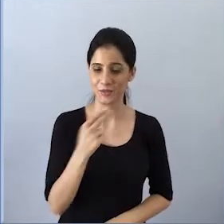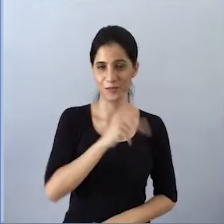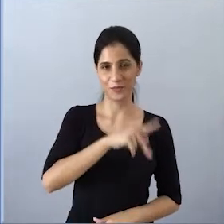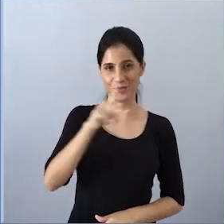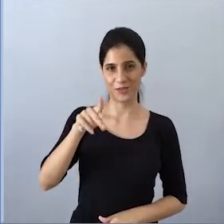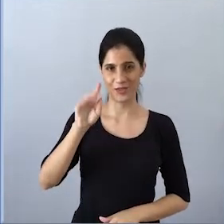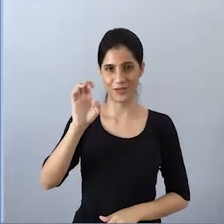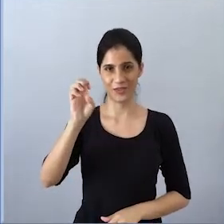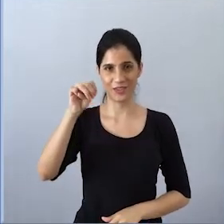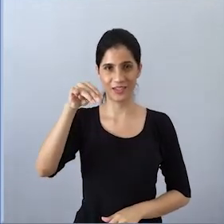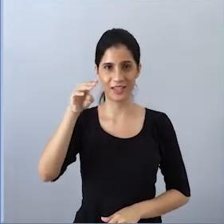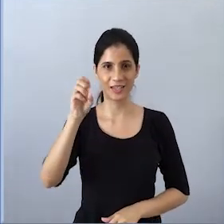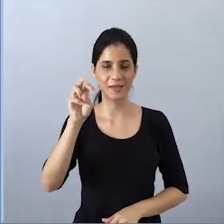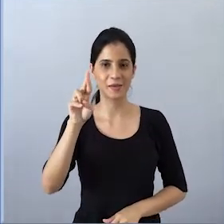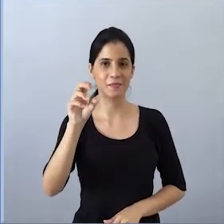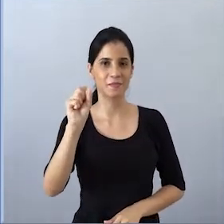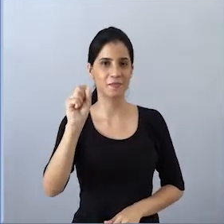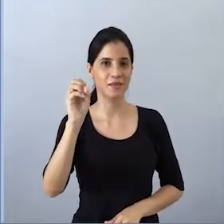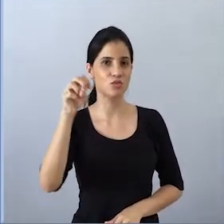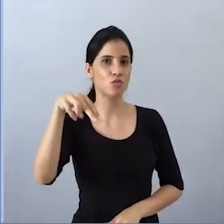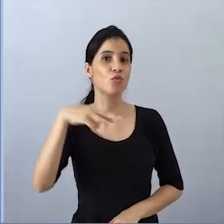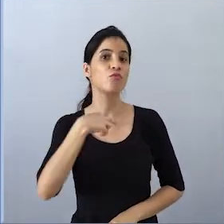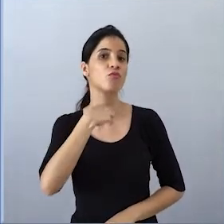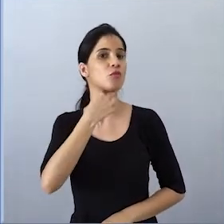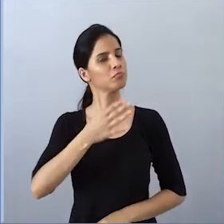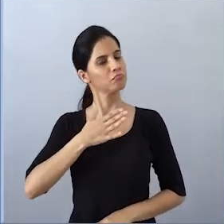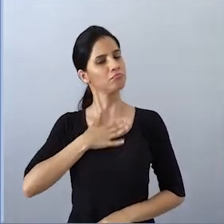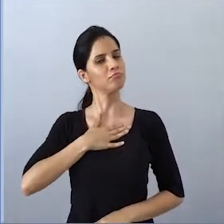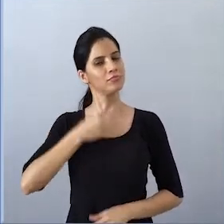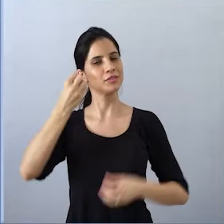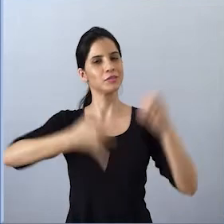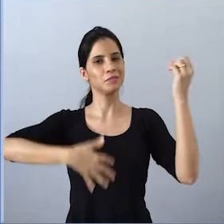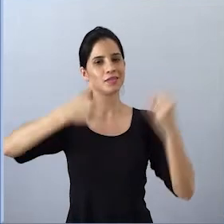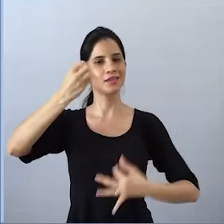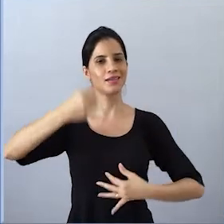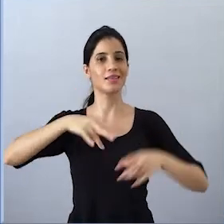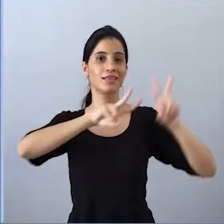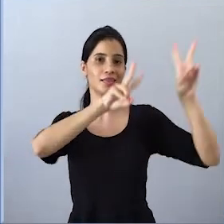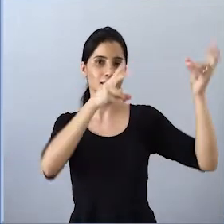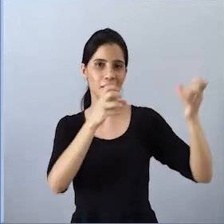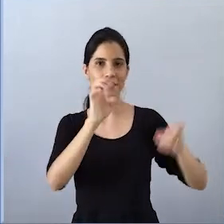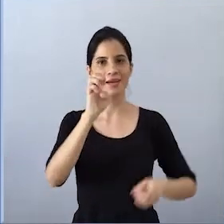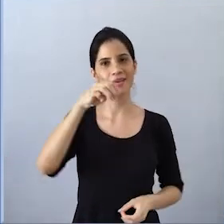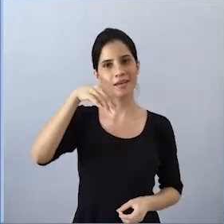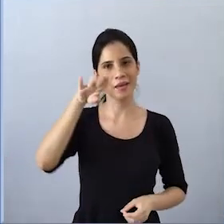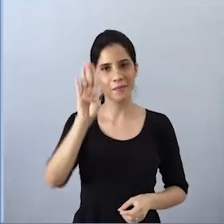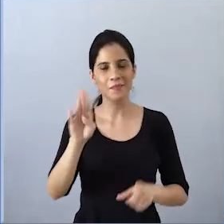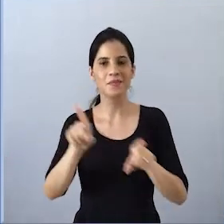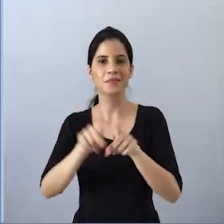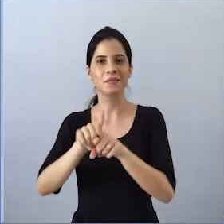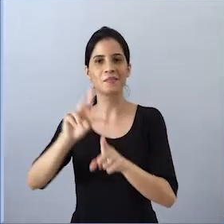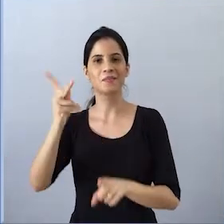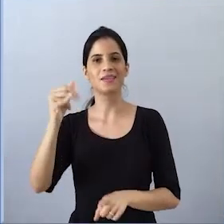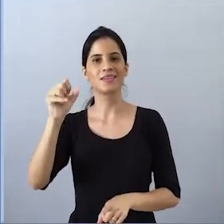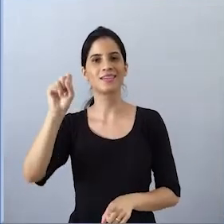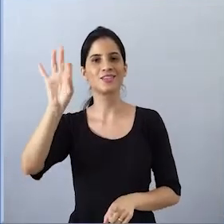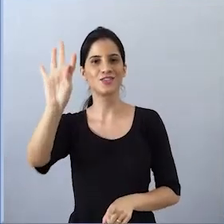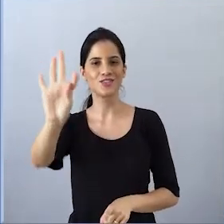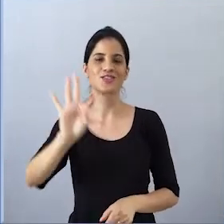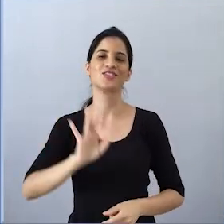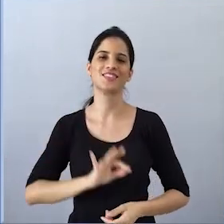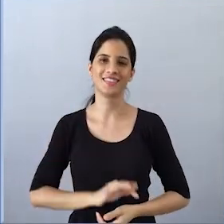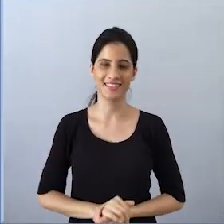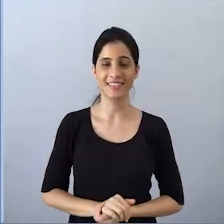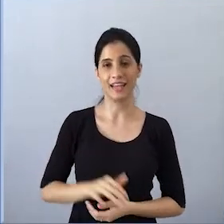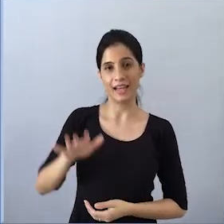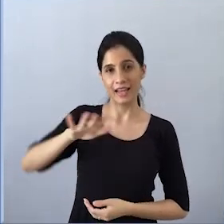Saudações, eu sou o professor Emerson e serei o seu locutor nesta obra intitulada Temas em Histologia e Embriologia. Nas áreas de Histologia